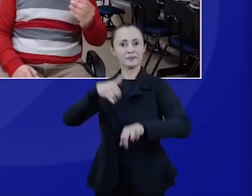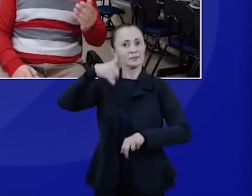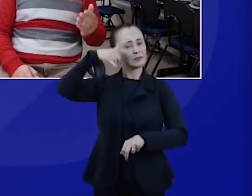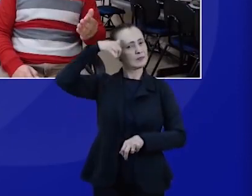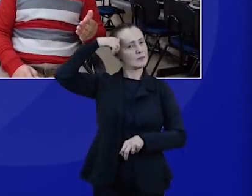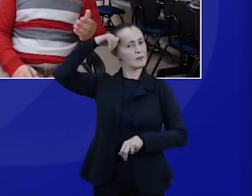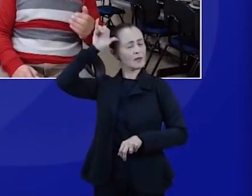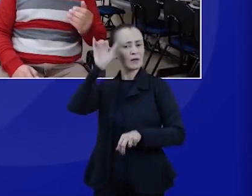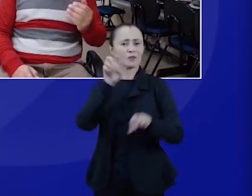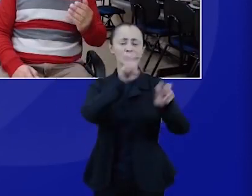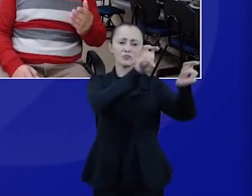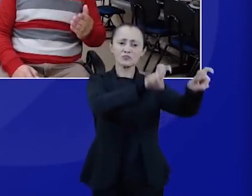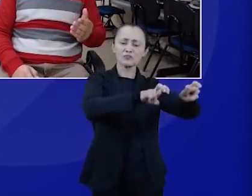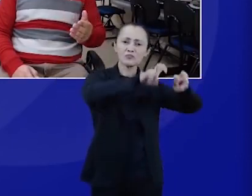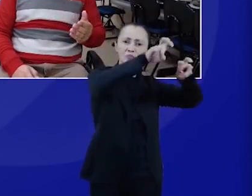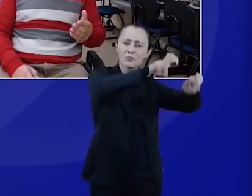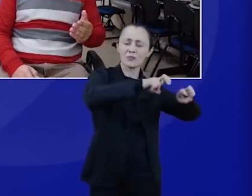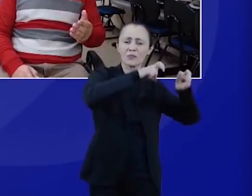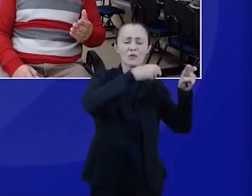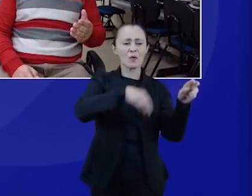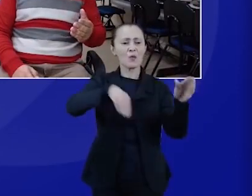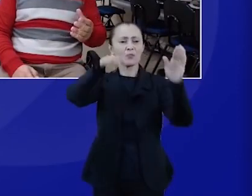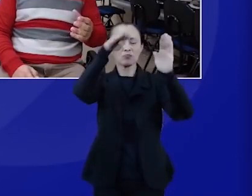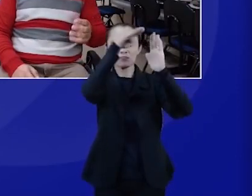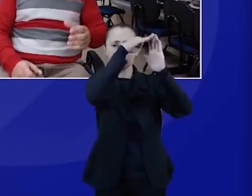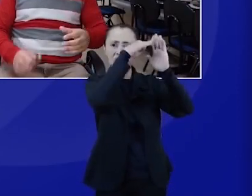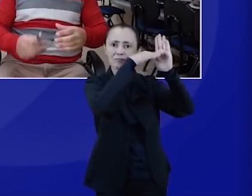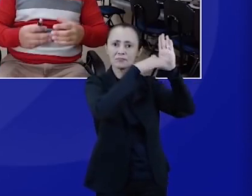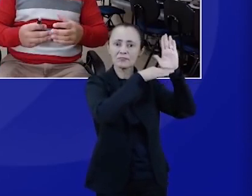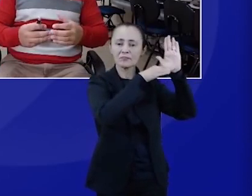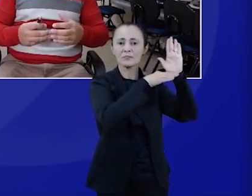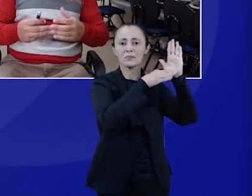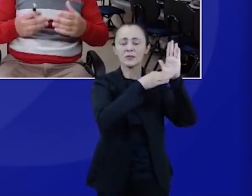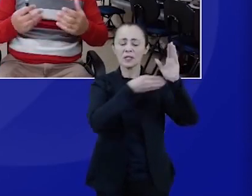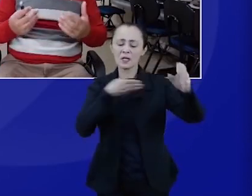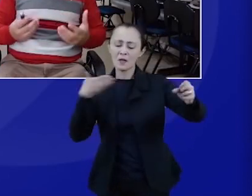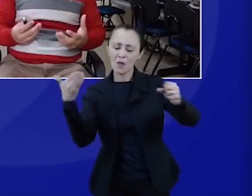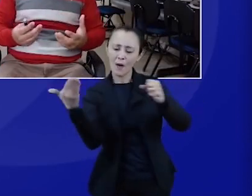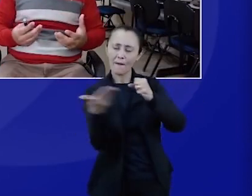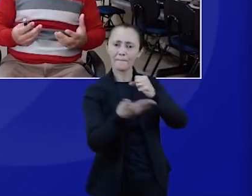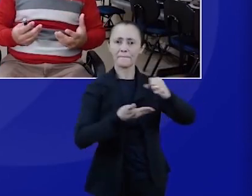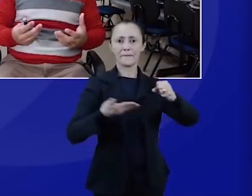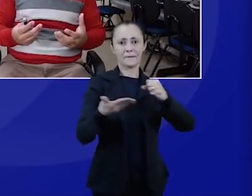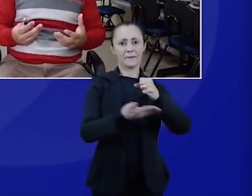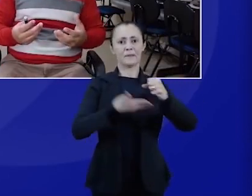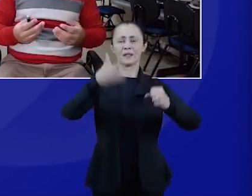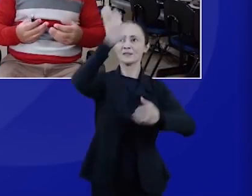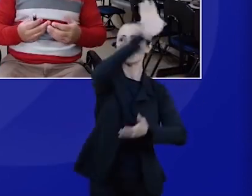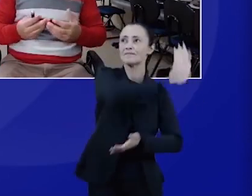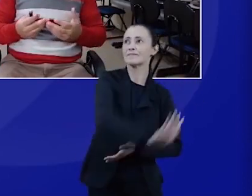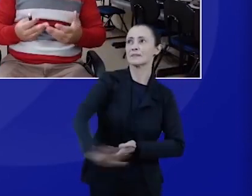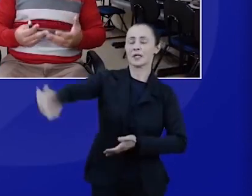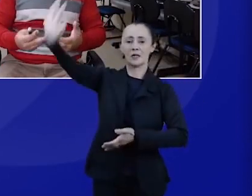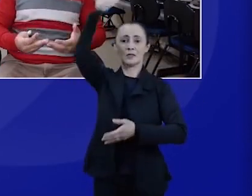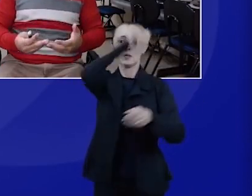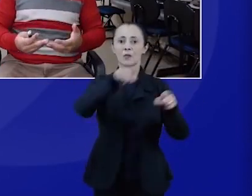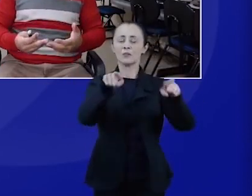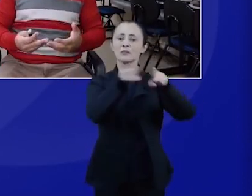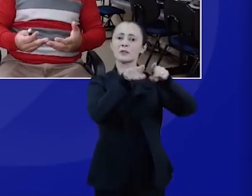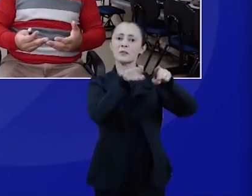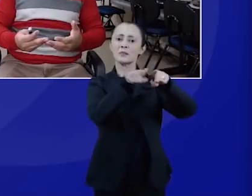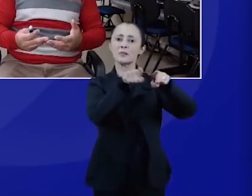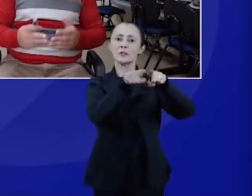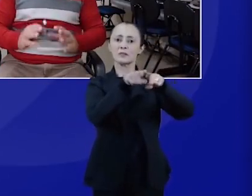sua estrutura, sua organização, vista desde uma base nacional, como também